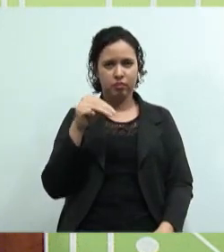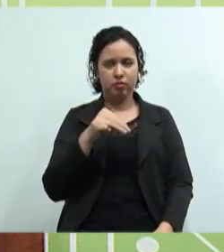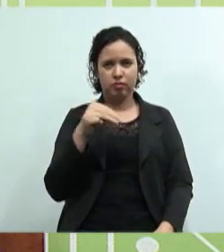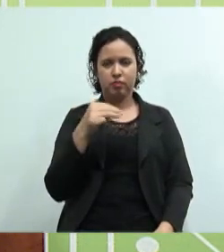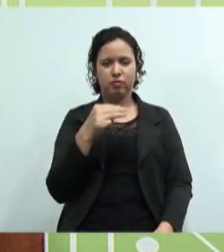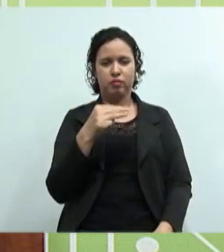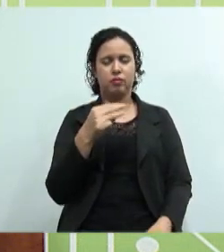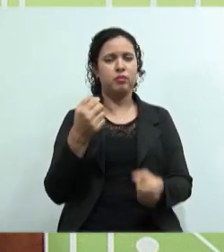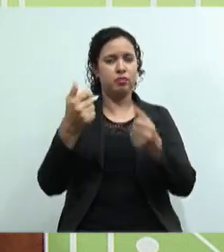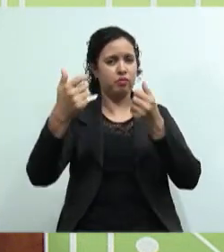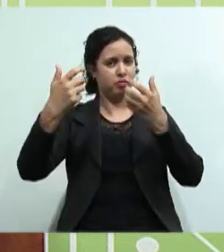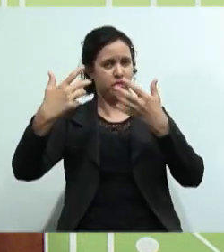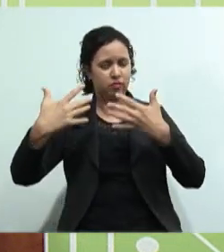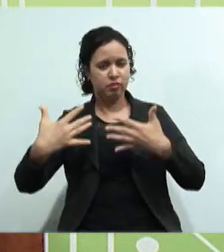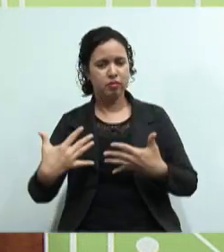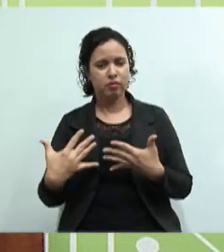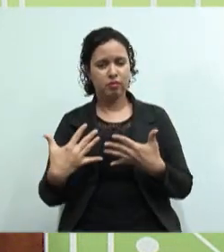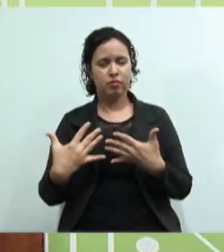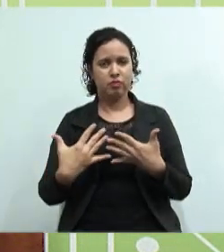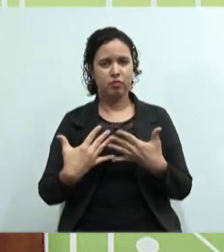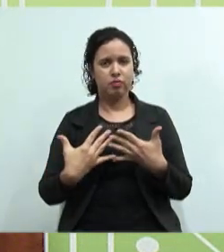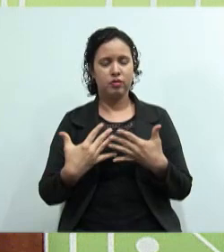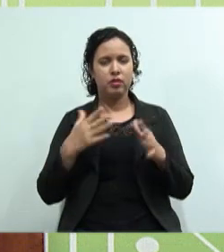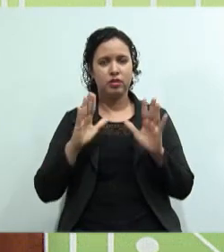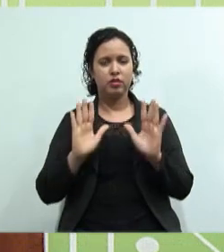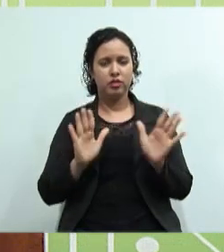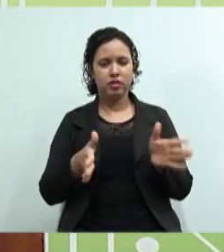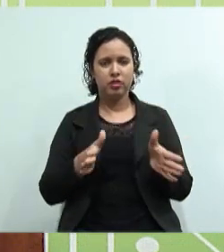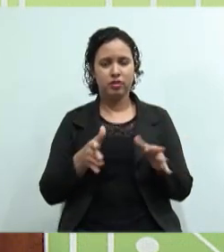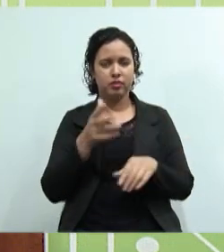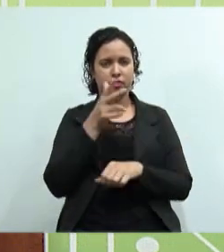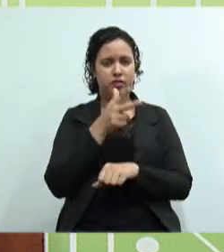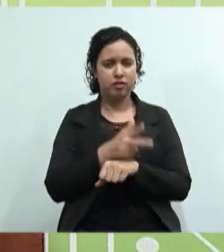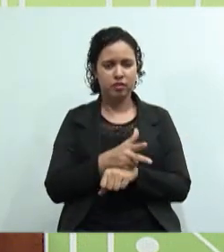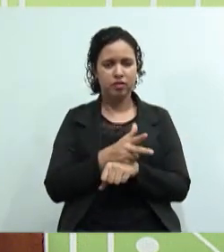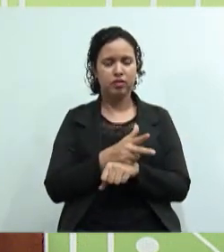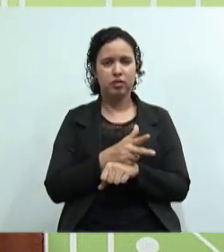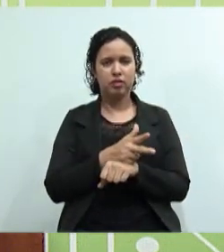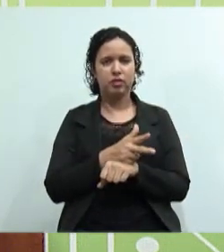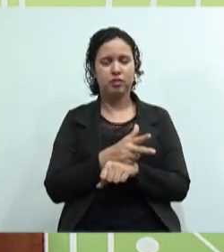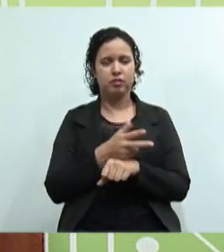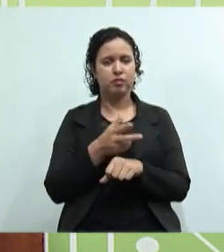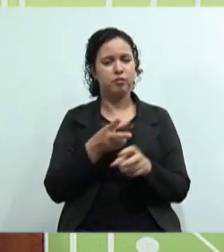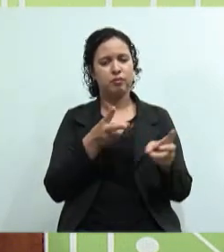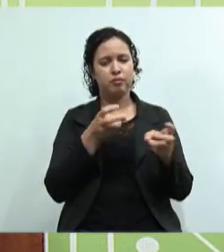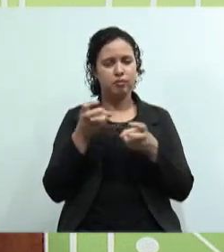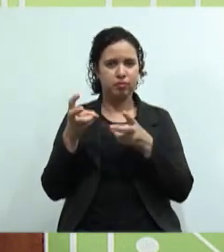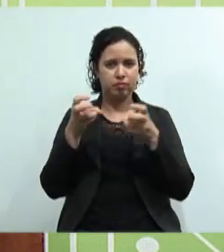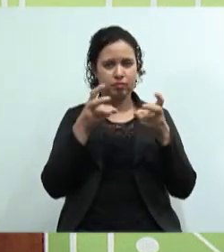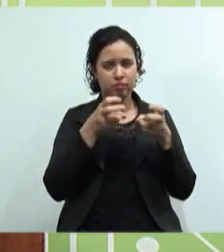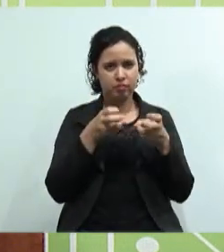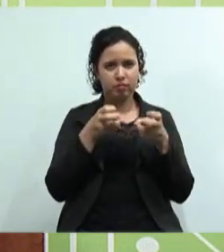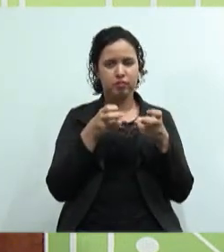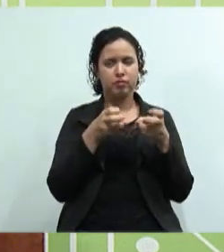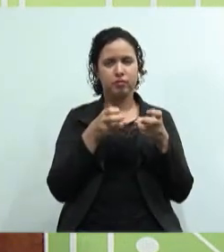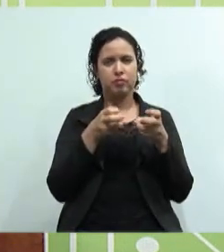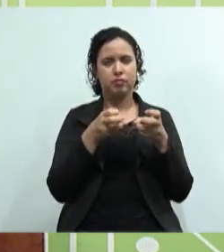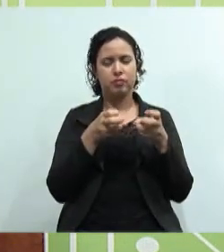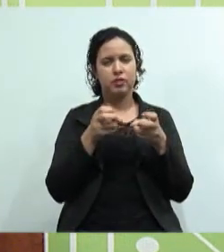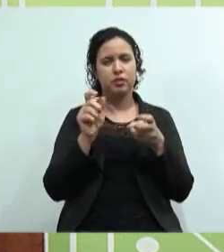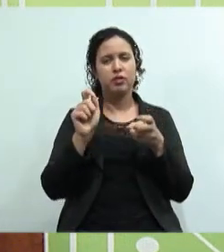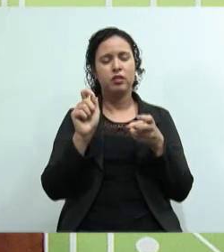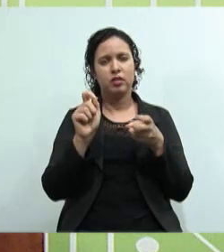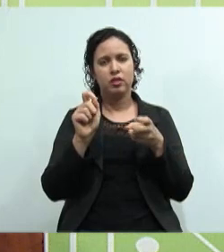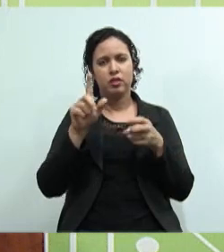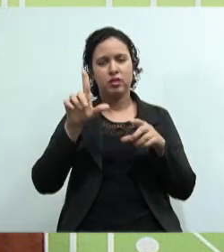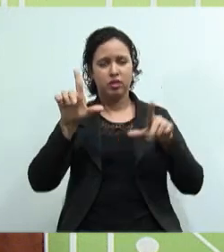tutorial explicando, na realidade já está construído, só falta eu gravar. Então, eu vou fazer a gravação da tela e da fala